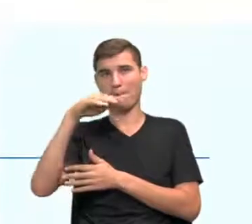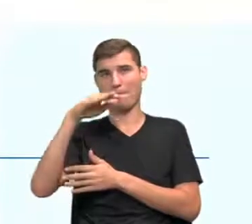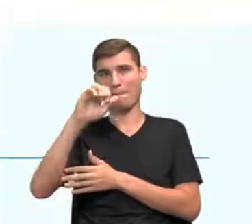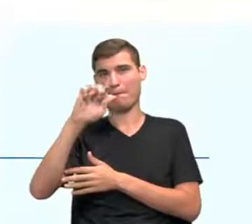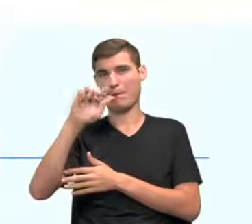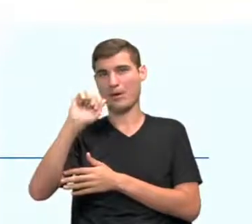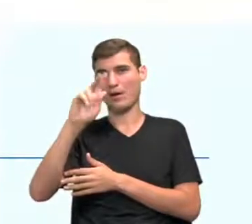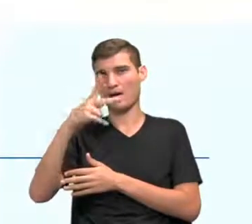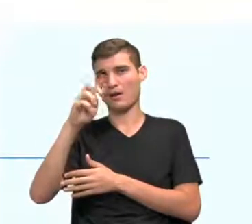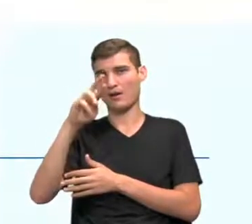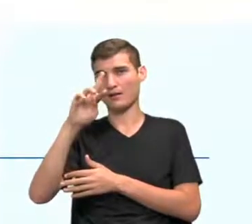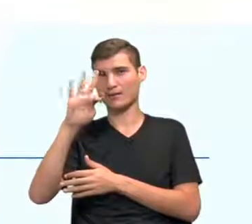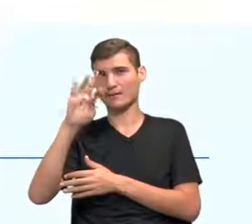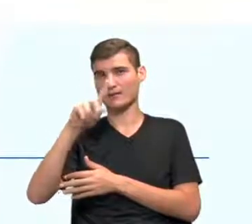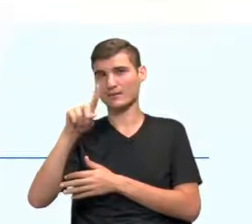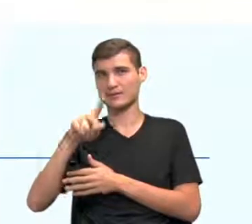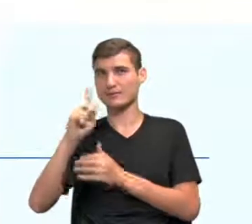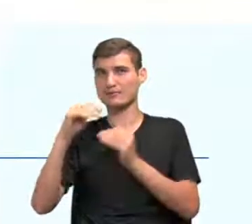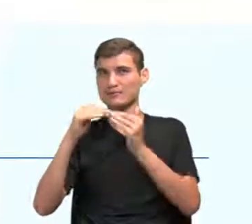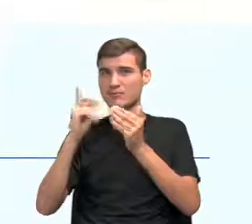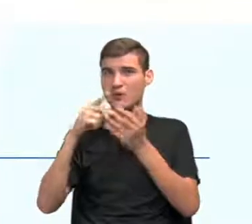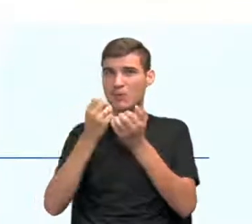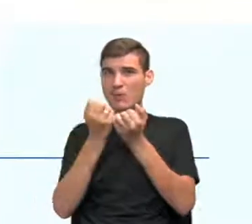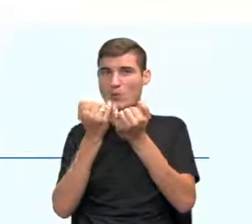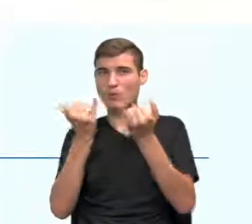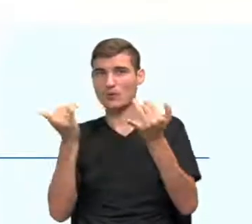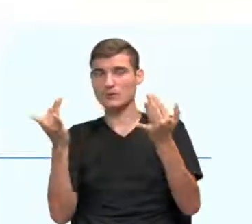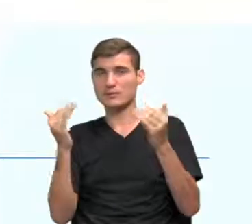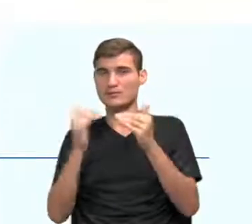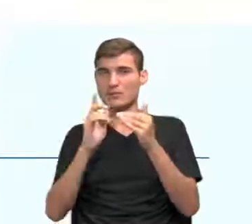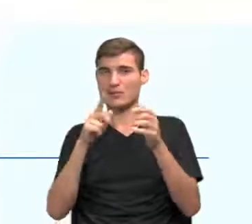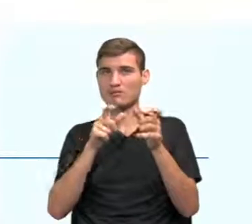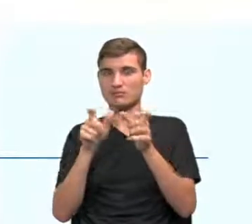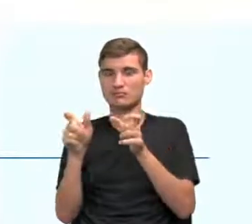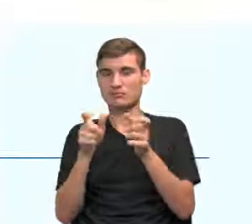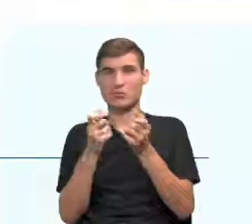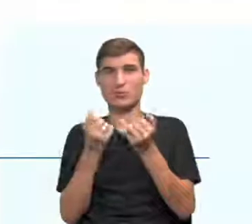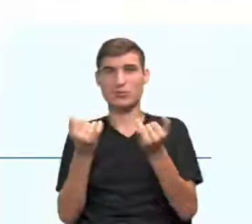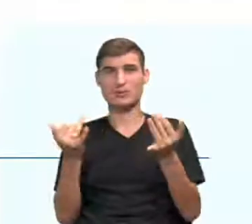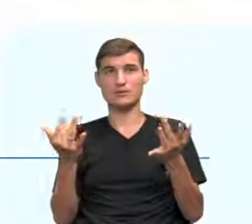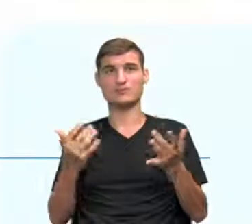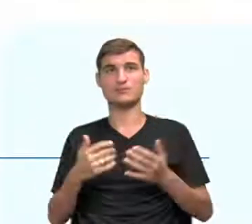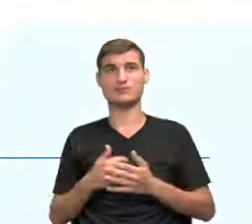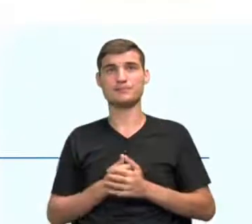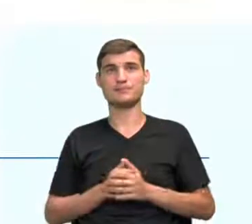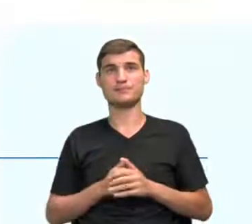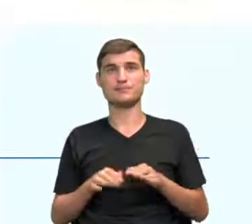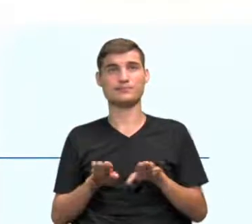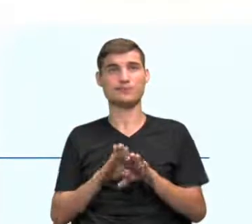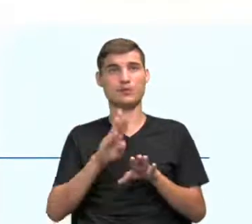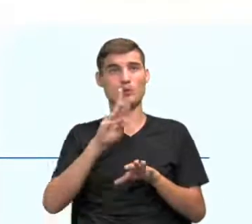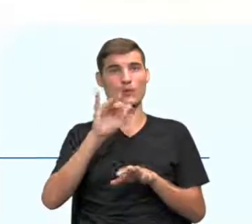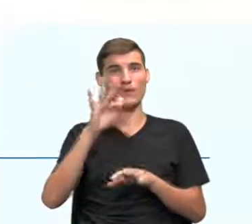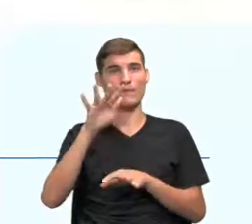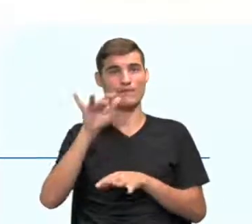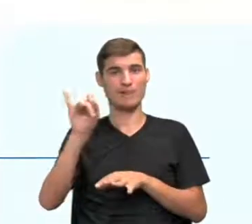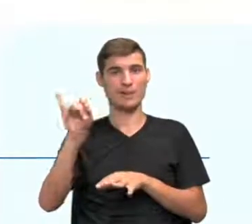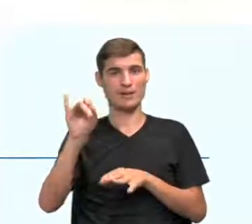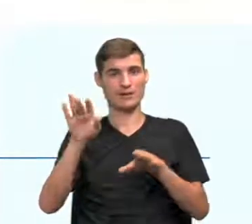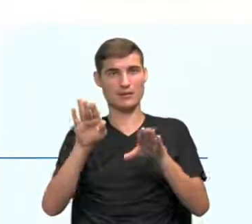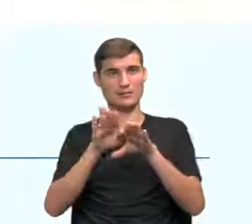de 87 a 108 MHz. Mais ou menos aqui. Tem mais uma coisa, o Wi-Fi, sinal